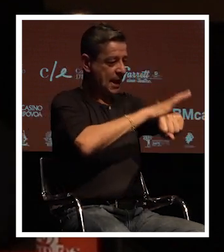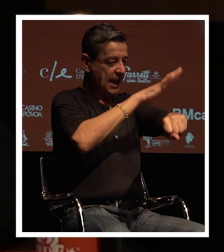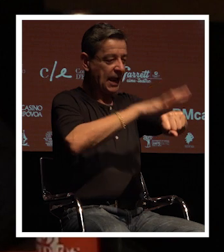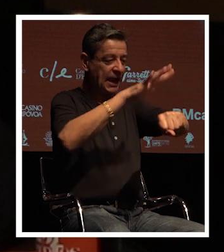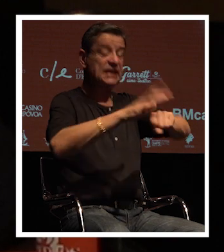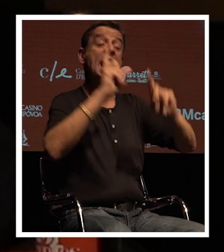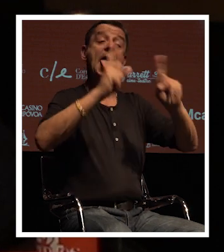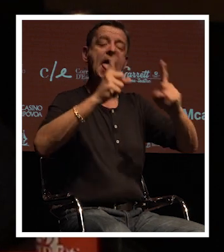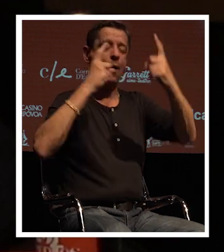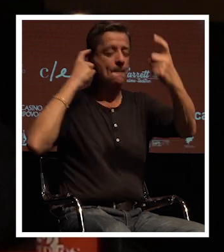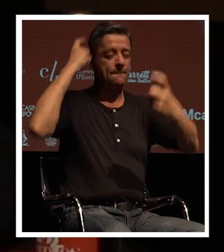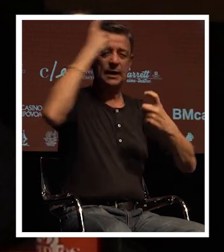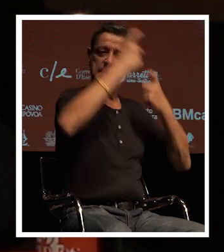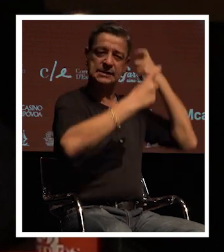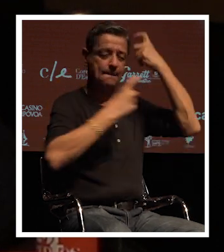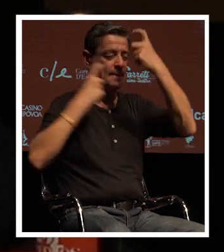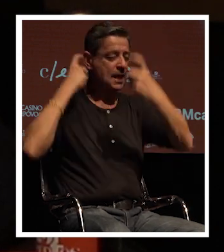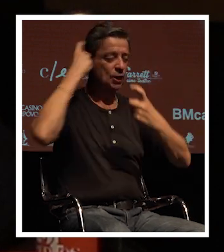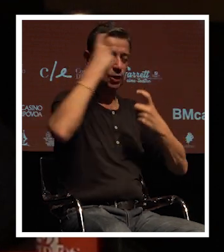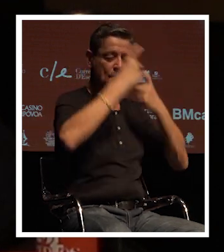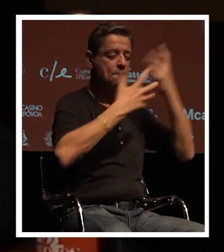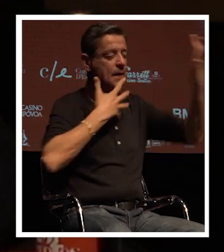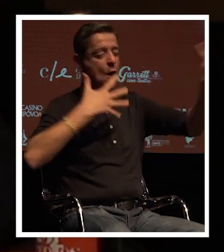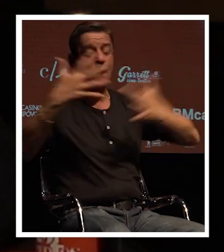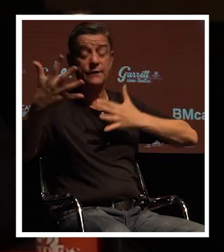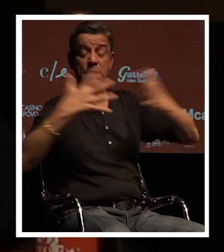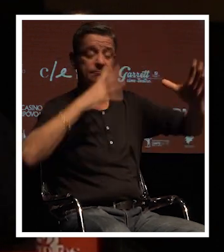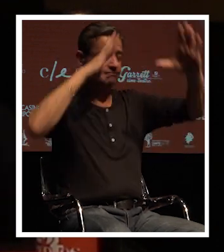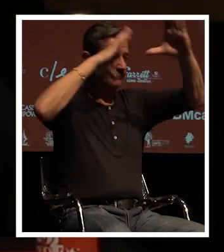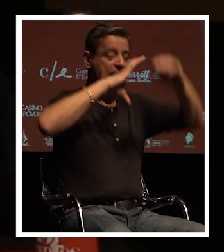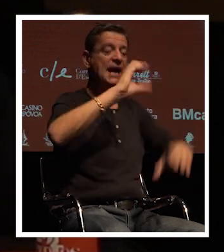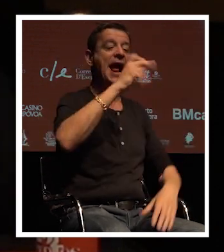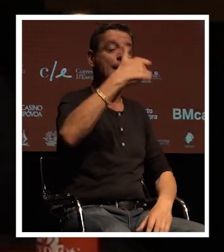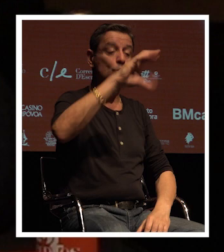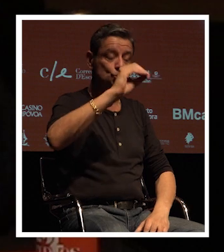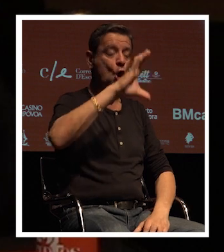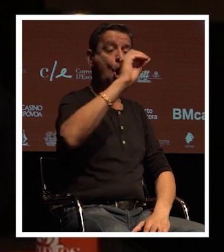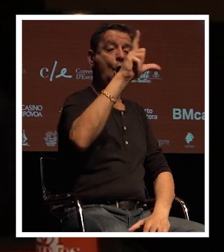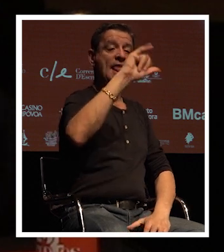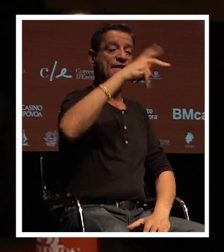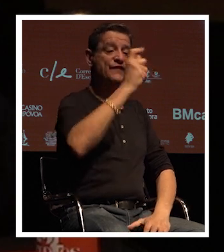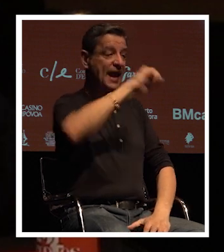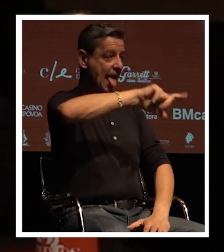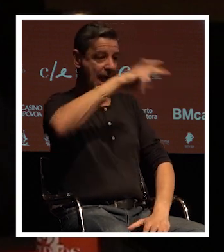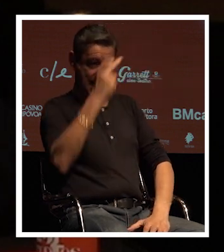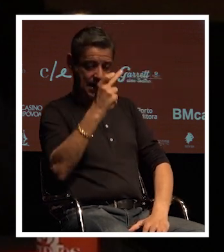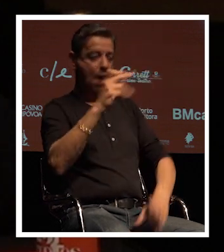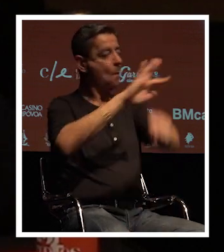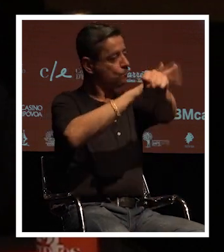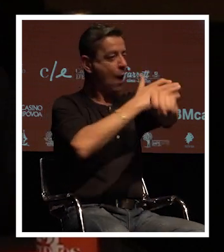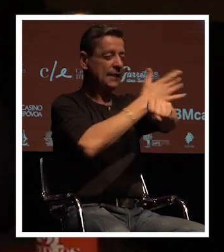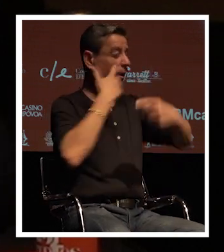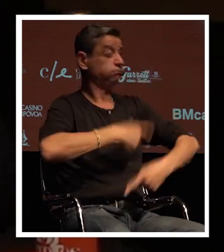pensamento etc não há morte para o vento Carlos Oliveira que é que também um grande poeta